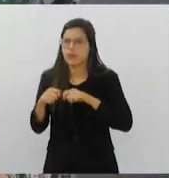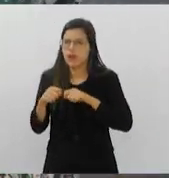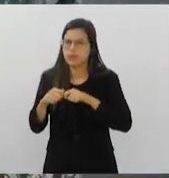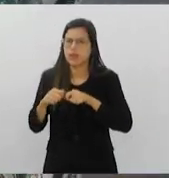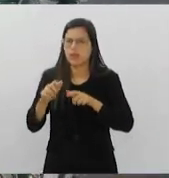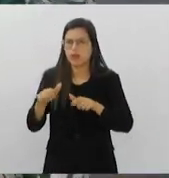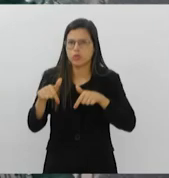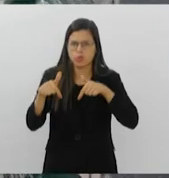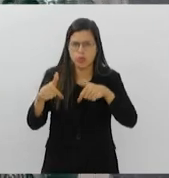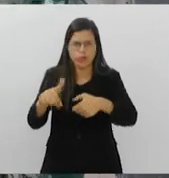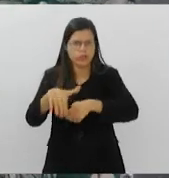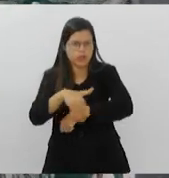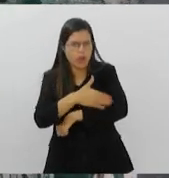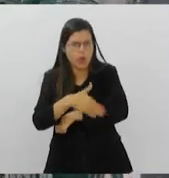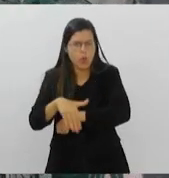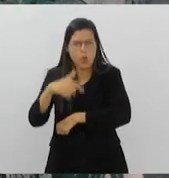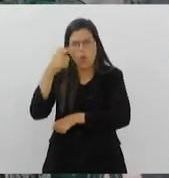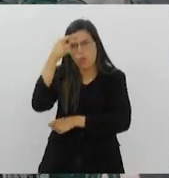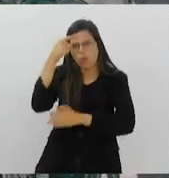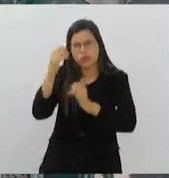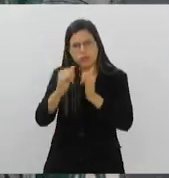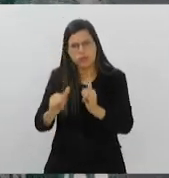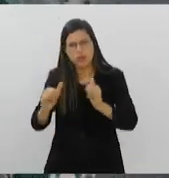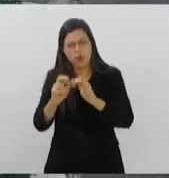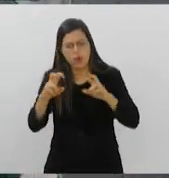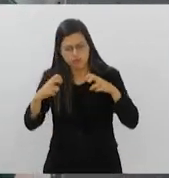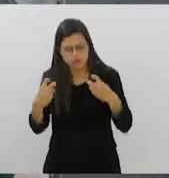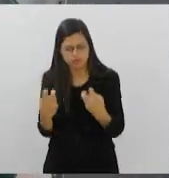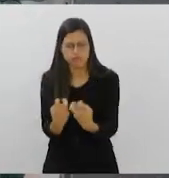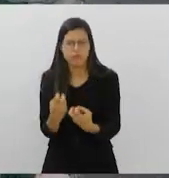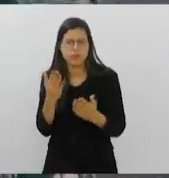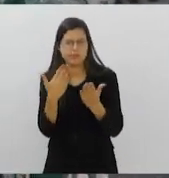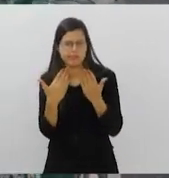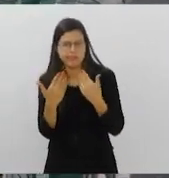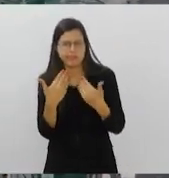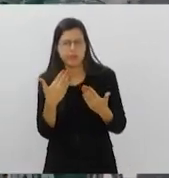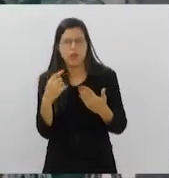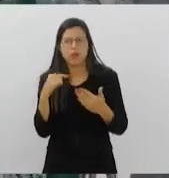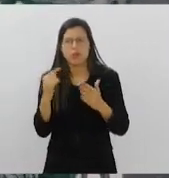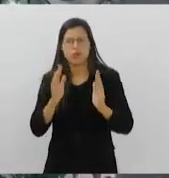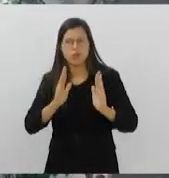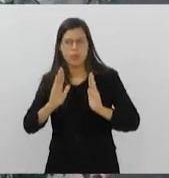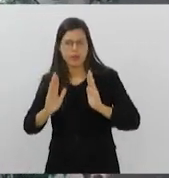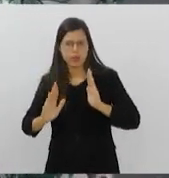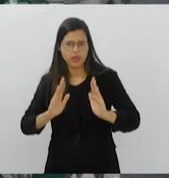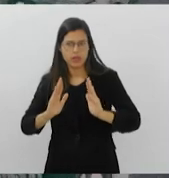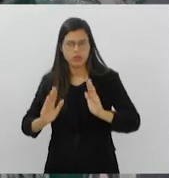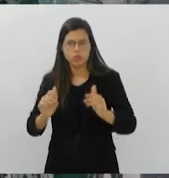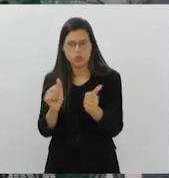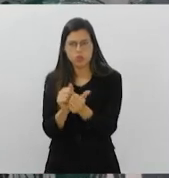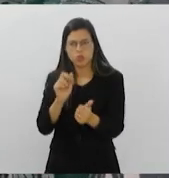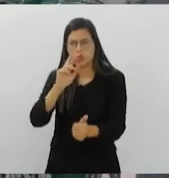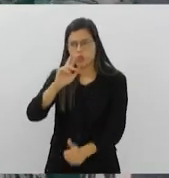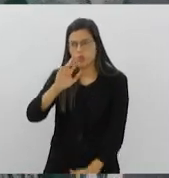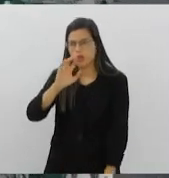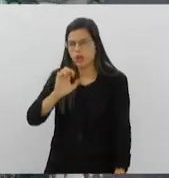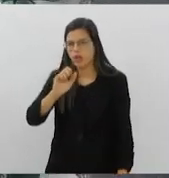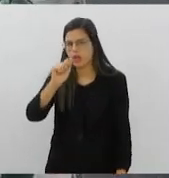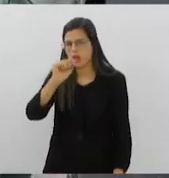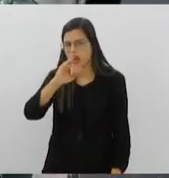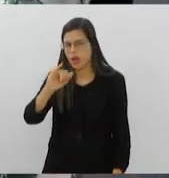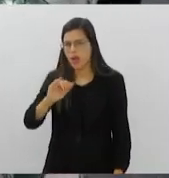de conscientização, rodas de conversa, e o nosso mandato popular, junto do Reage Mãe da Dani Freitas, está sempre junto.